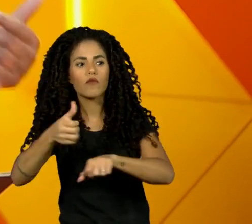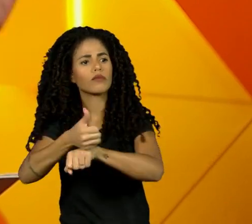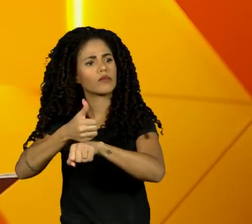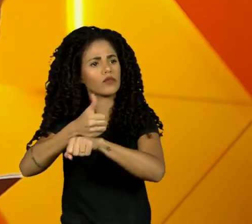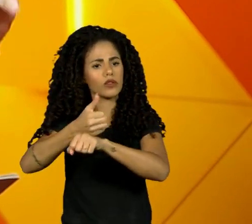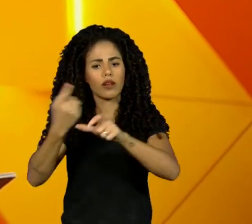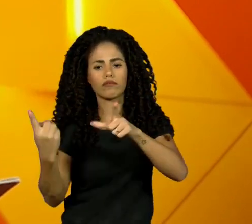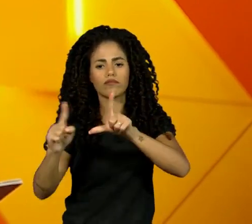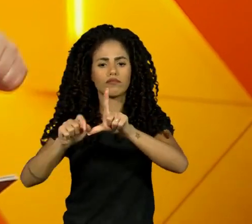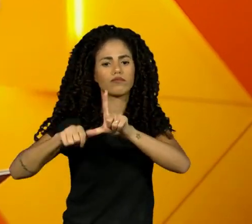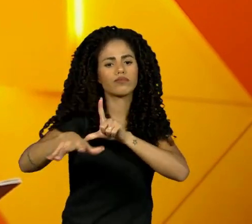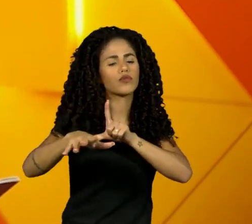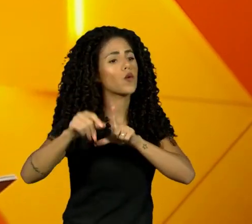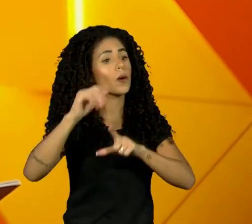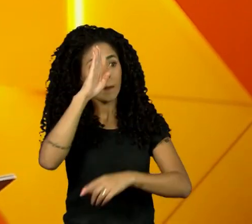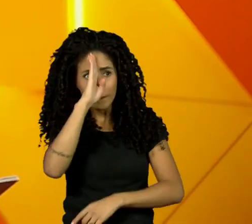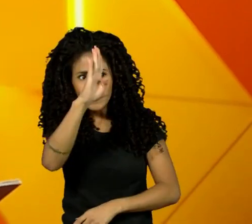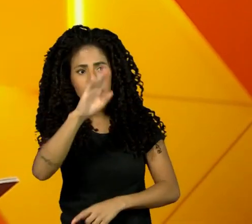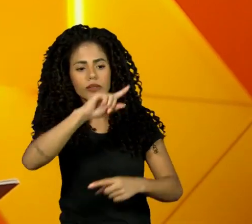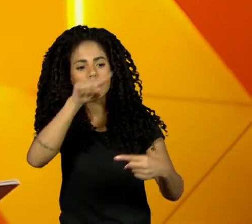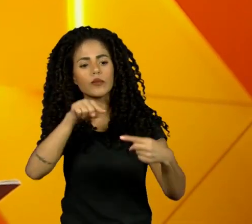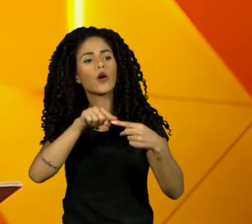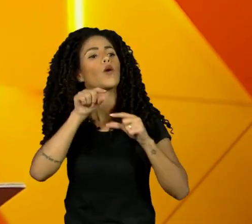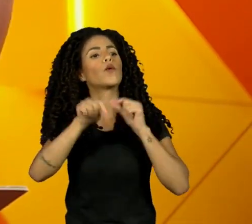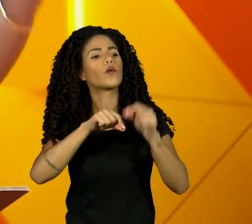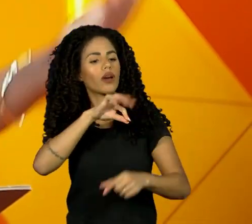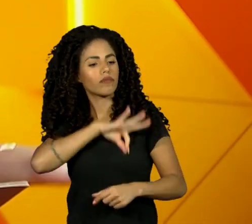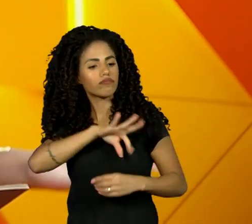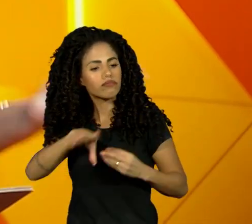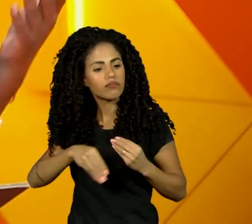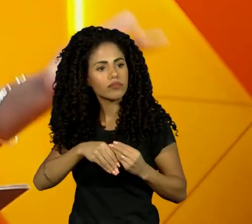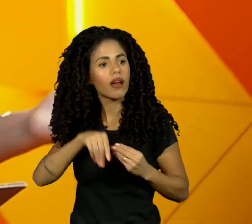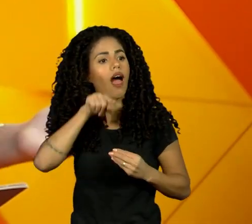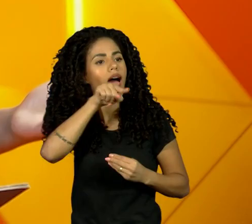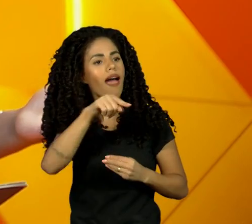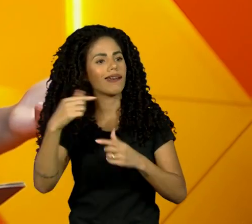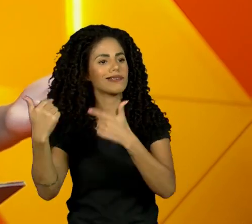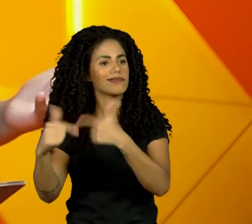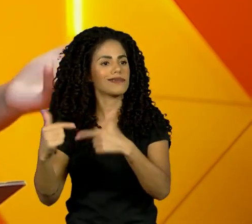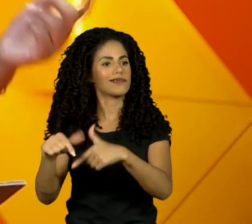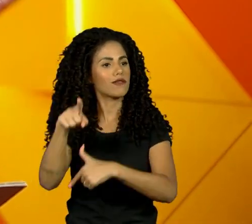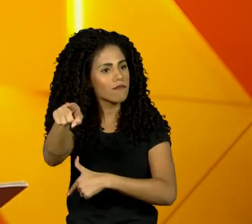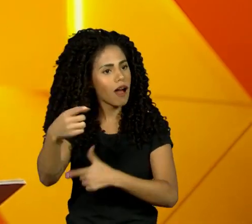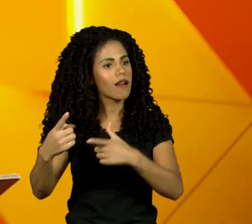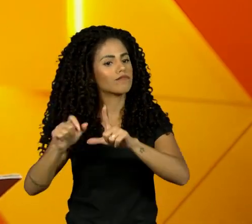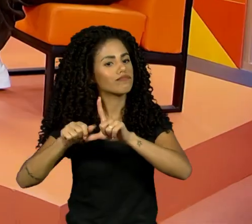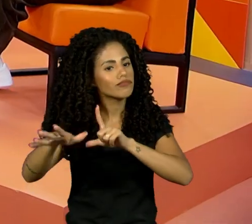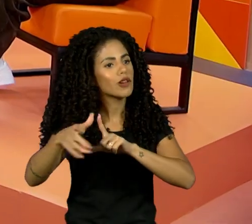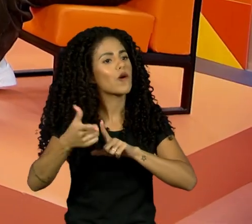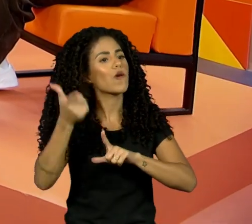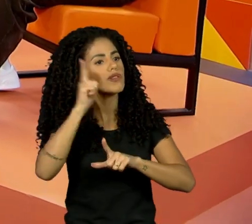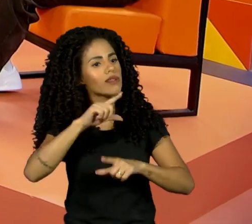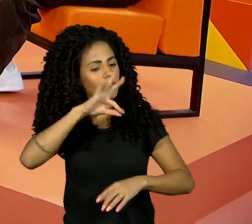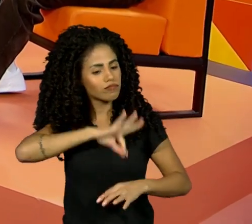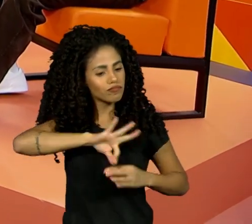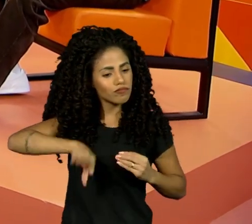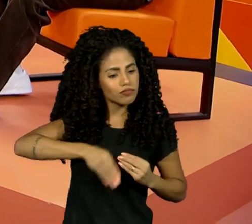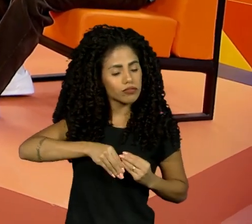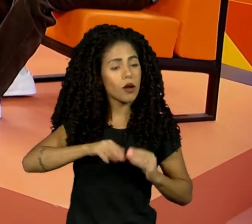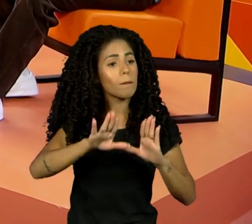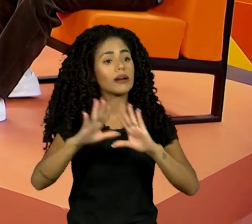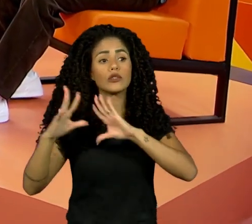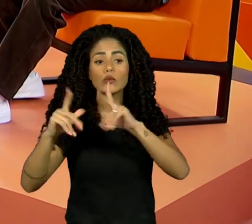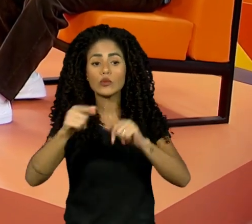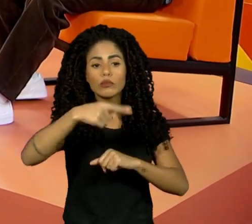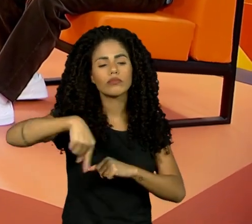ali tem como principal fonte de renda esse trabalho de influência. Mas tem uma questão importante, porque todos eles